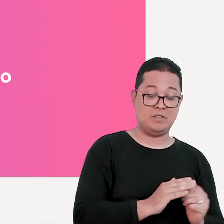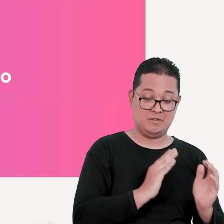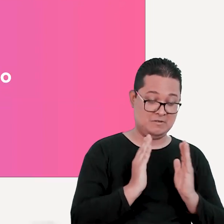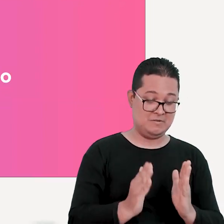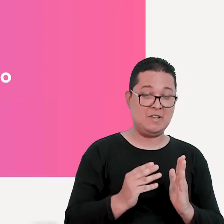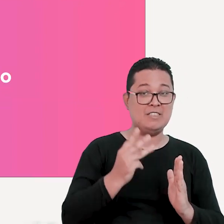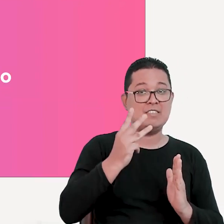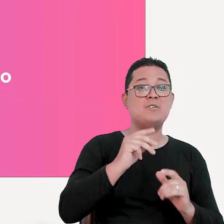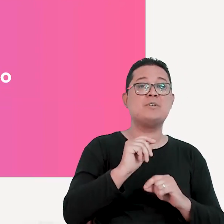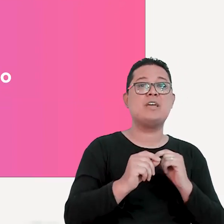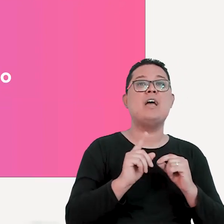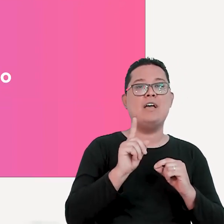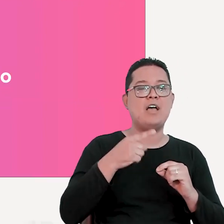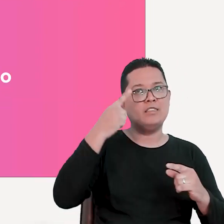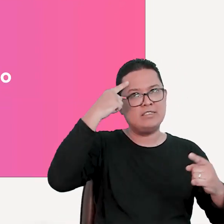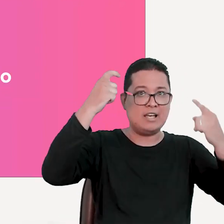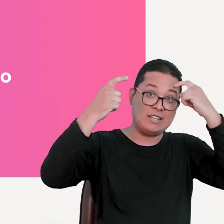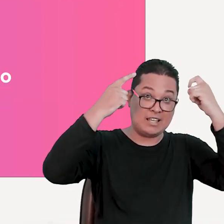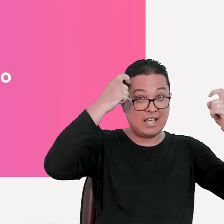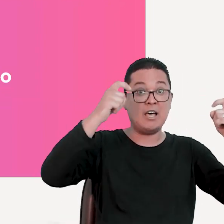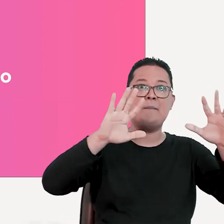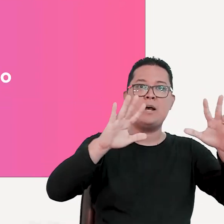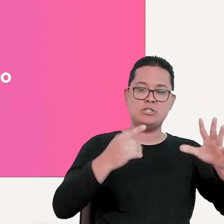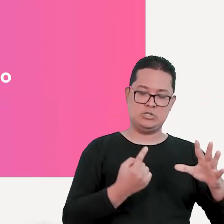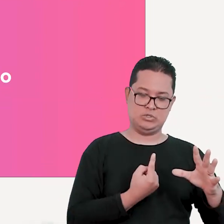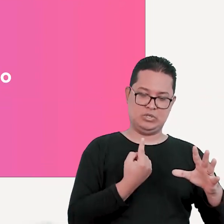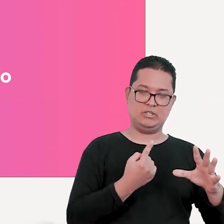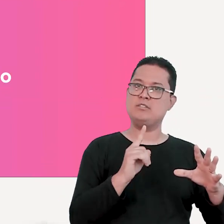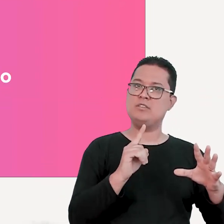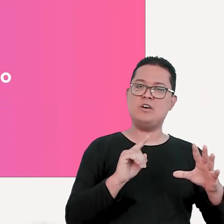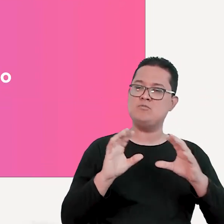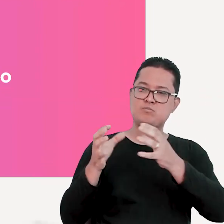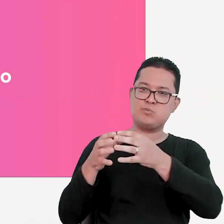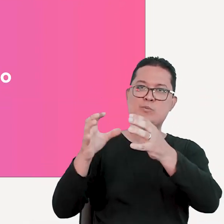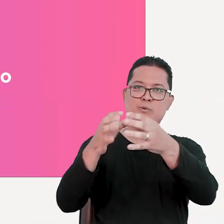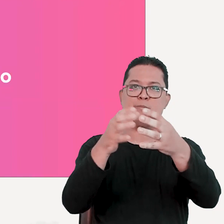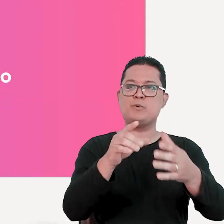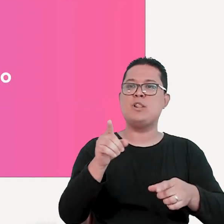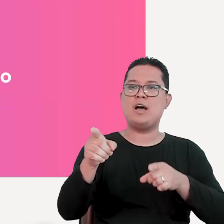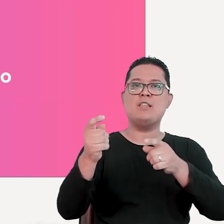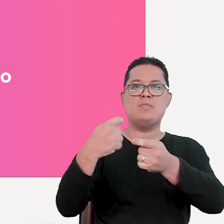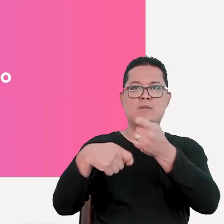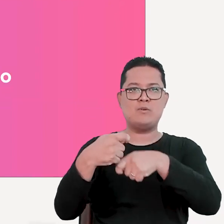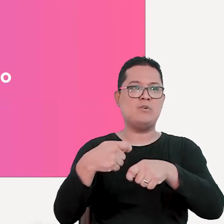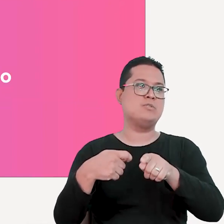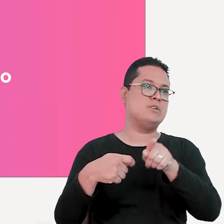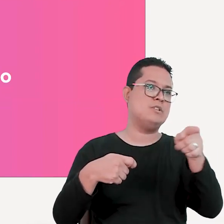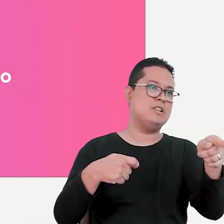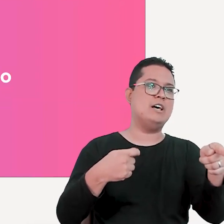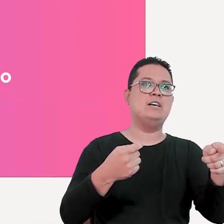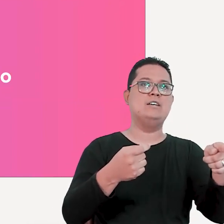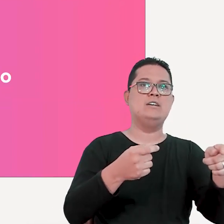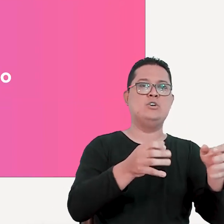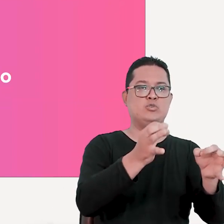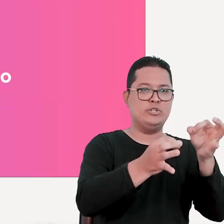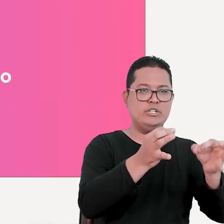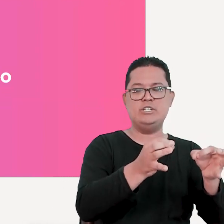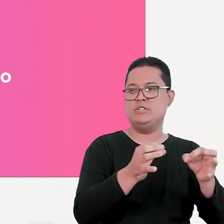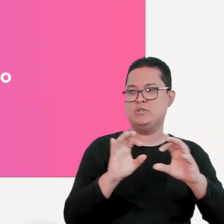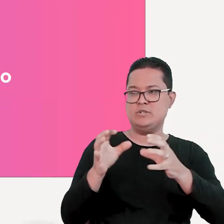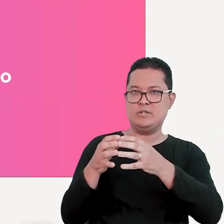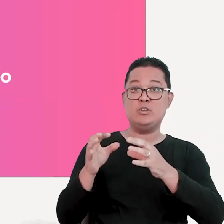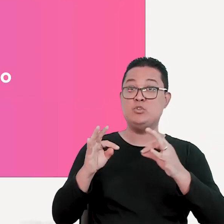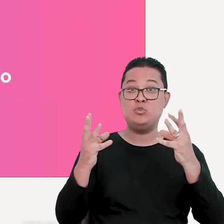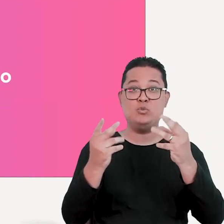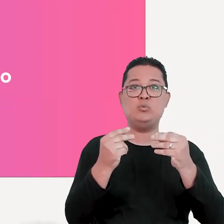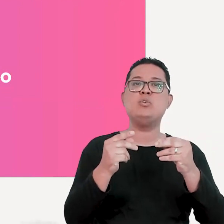massa, é colocar todas aquelas dicas de empatia, de antecipar dúvidas que eu falei agora há pouco para